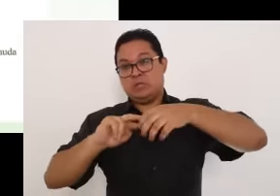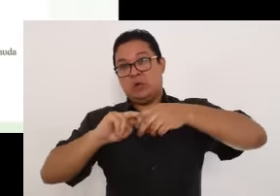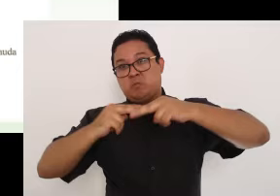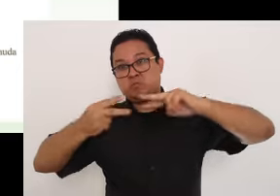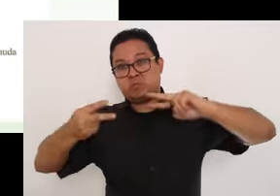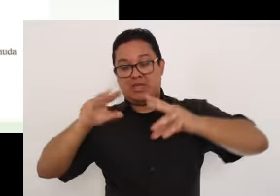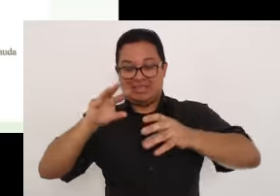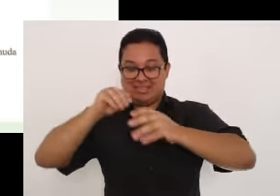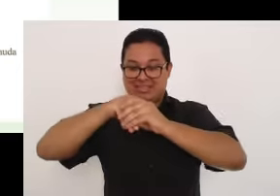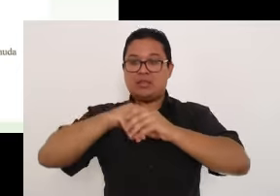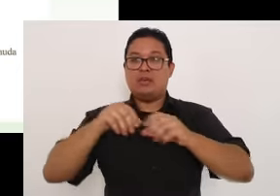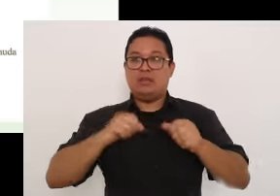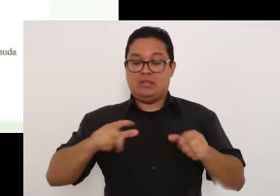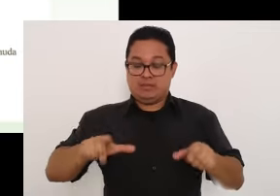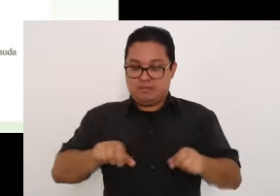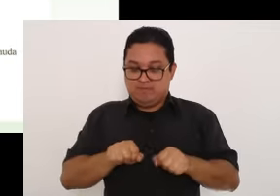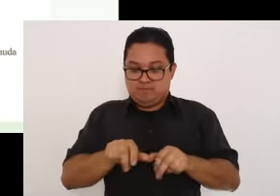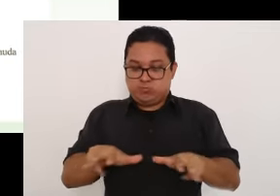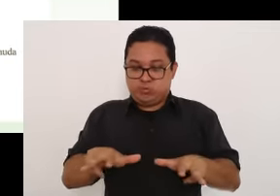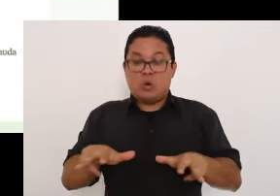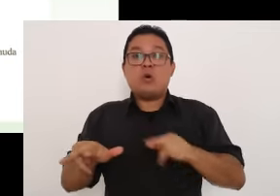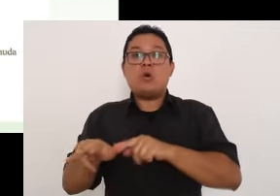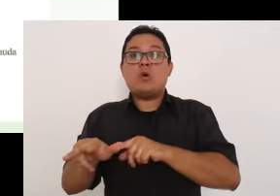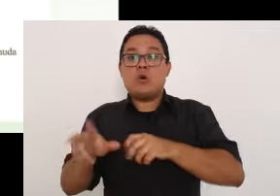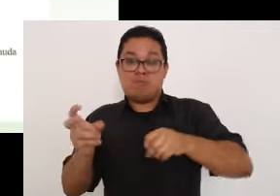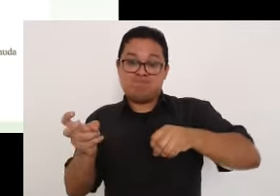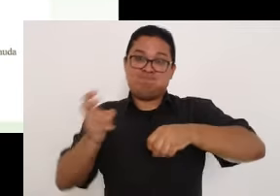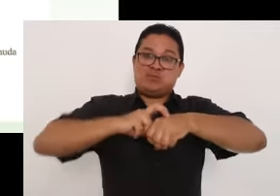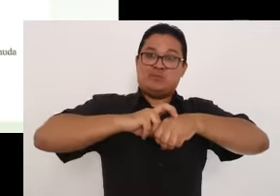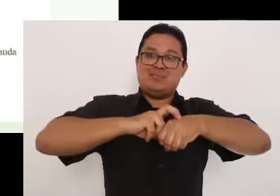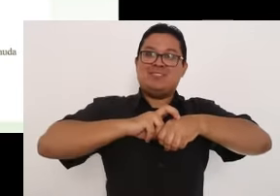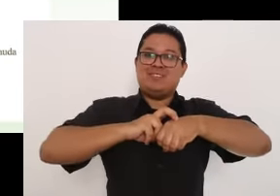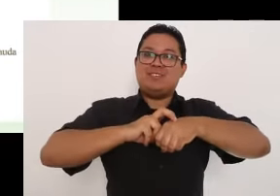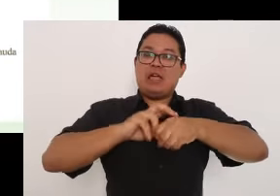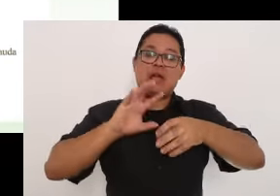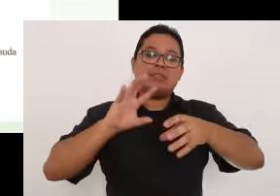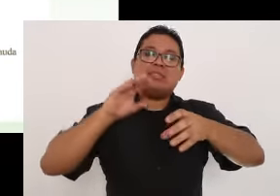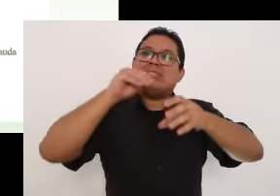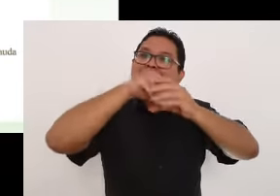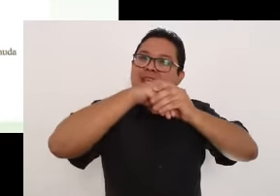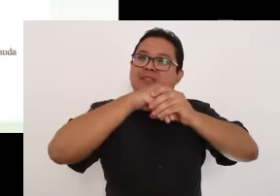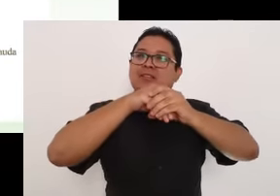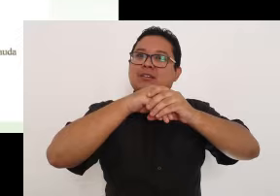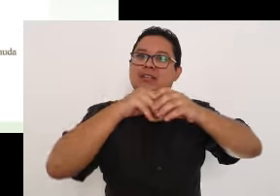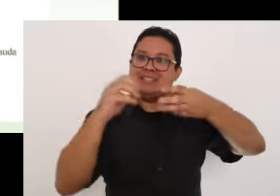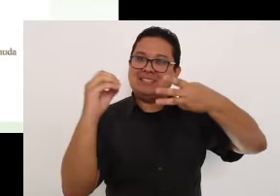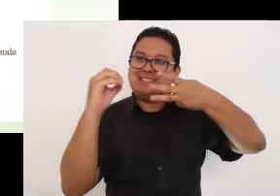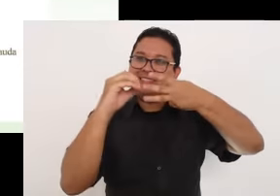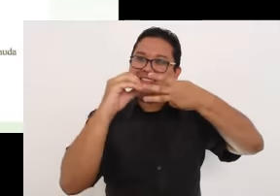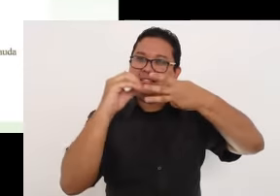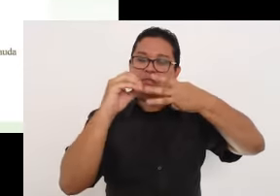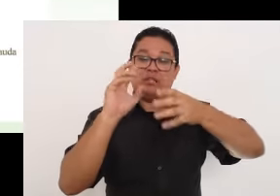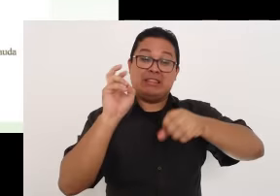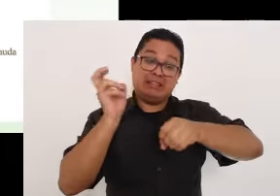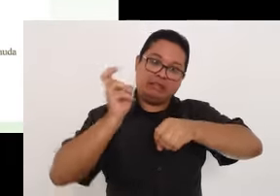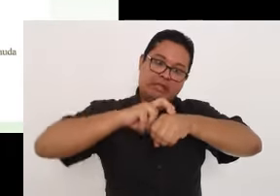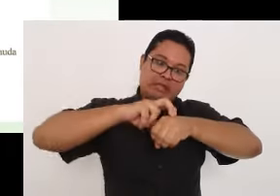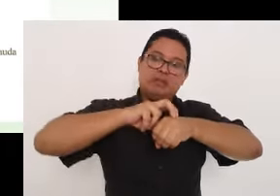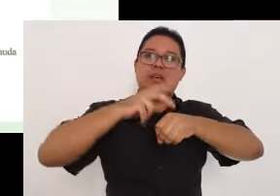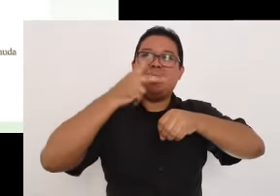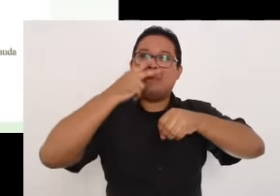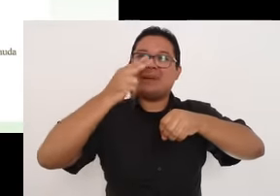chamar de fibras da cauda, um pino, e ele injeta o material genético dentro da célula, como se fosse ali